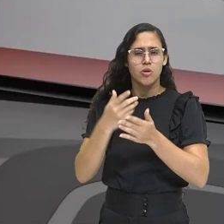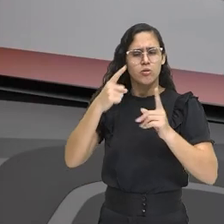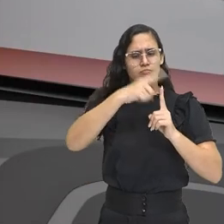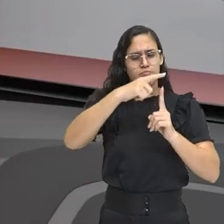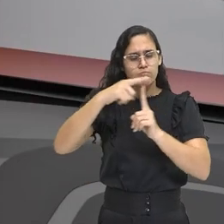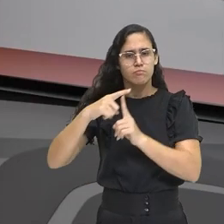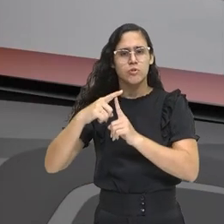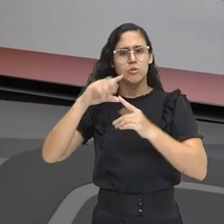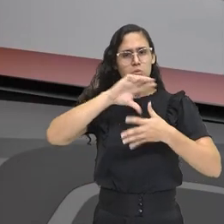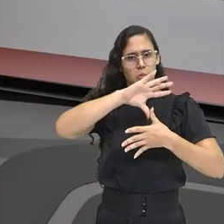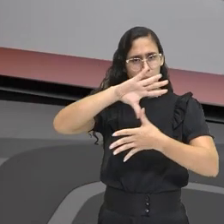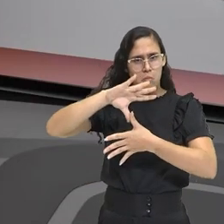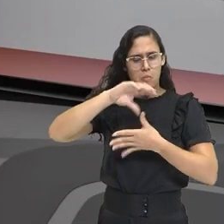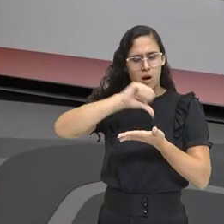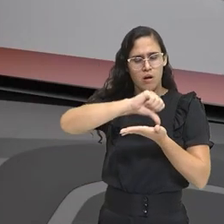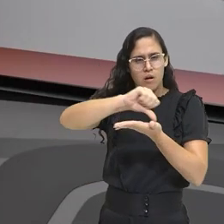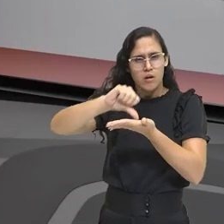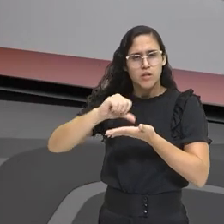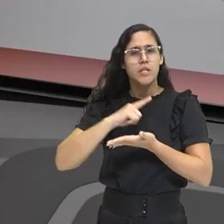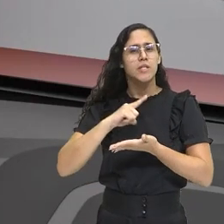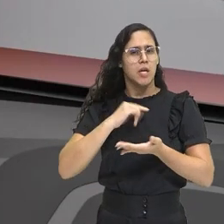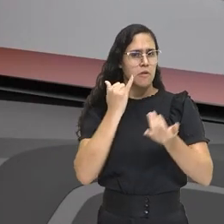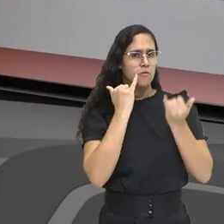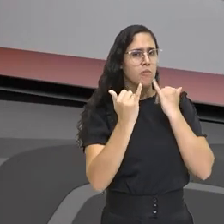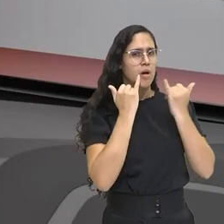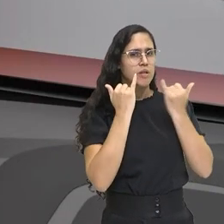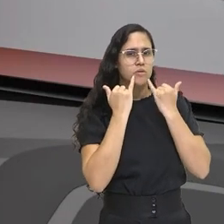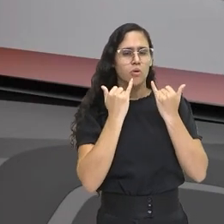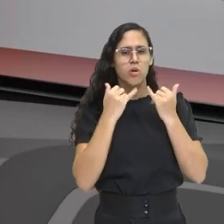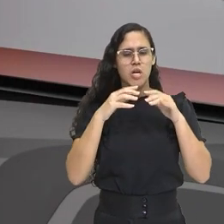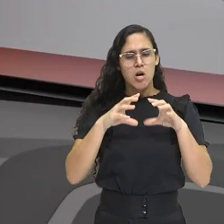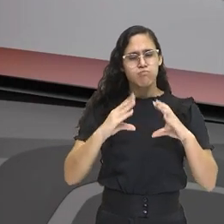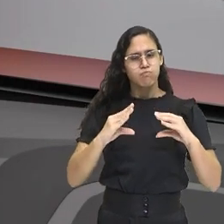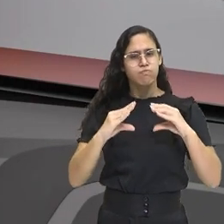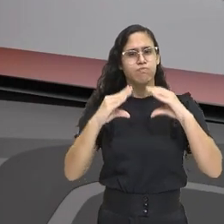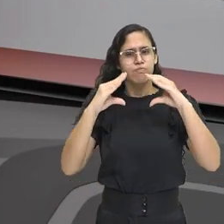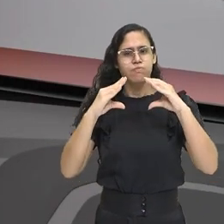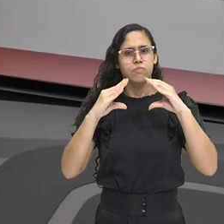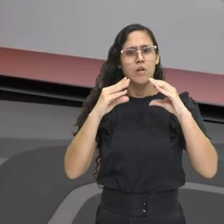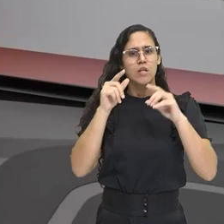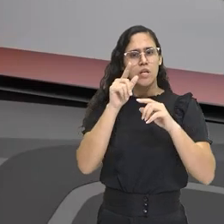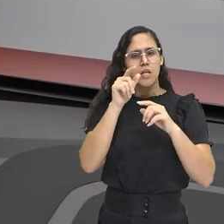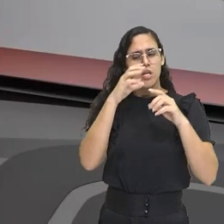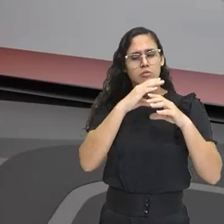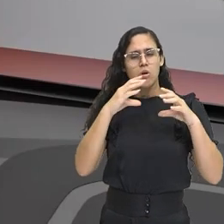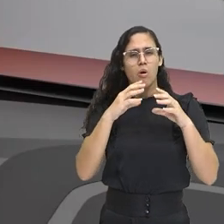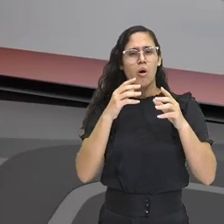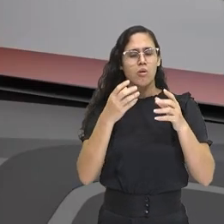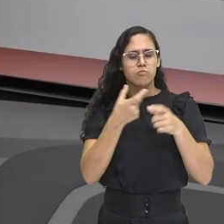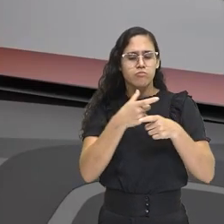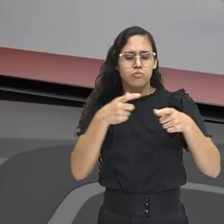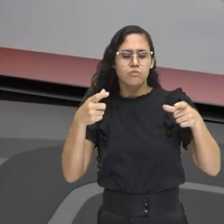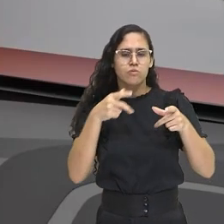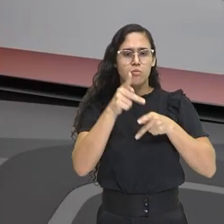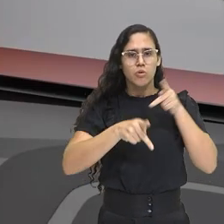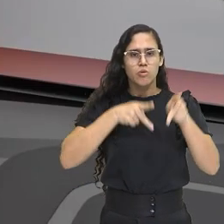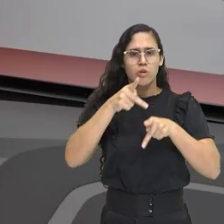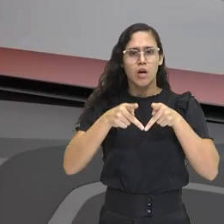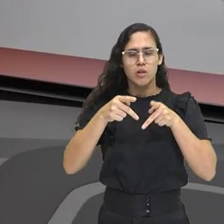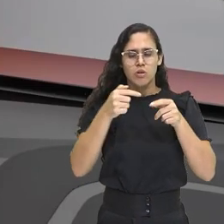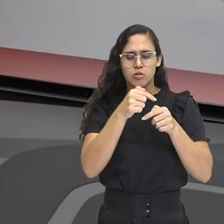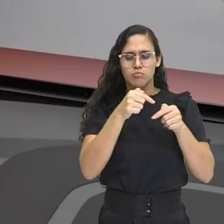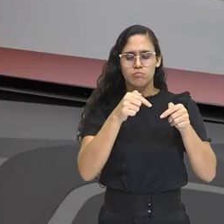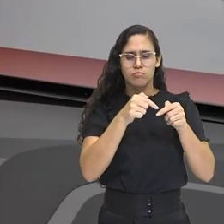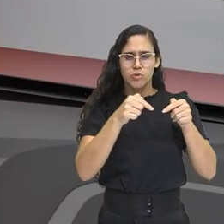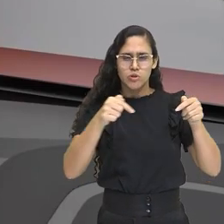de mapa. Mapa com informação da densidade demográfica, né, que é a quantidade de população por quilômetro